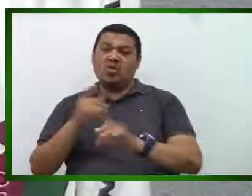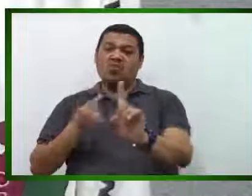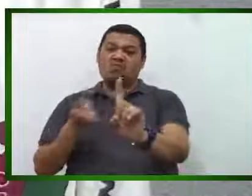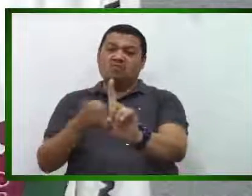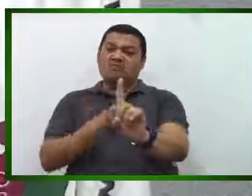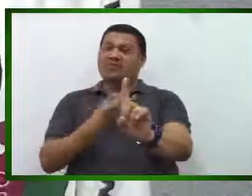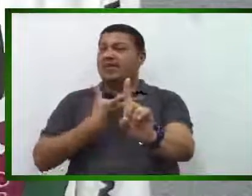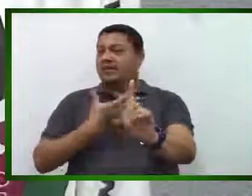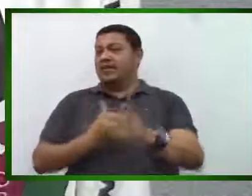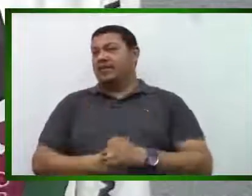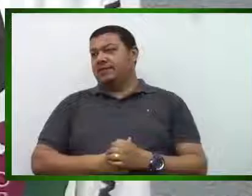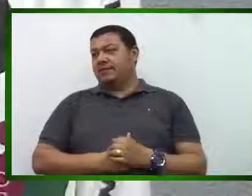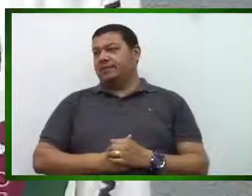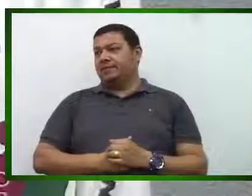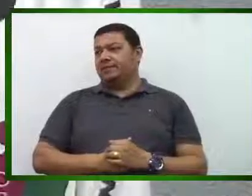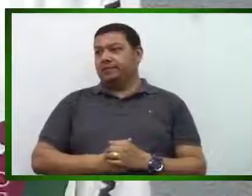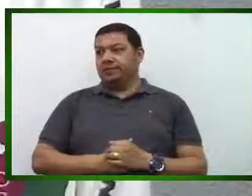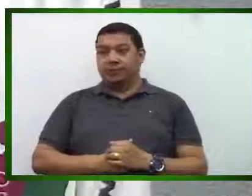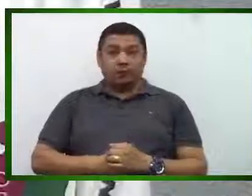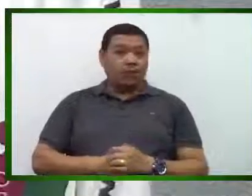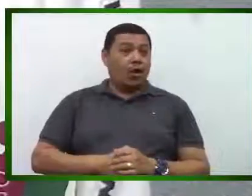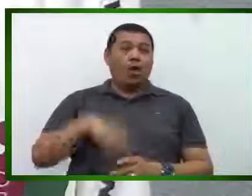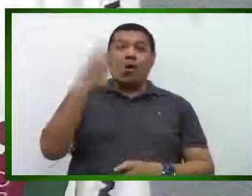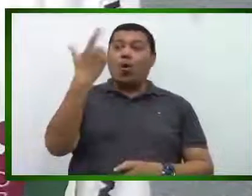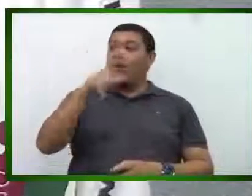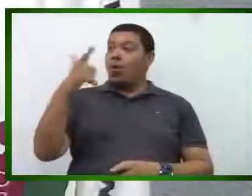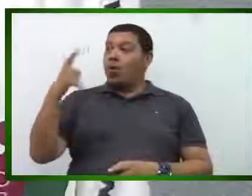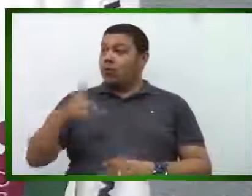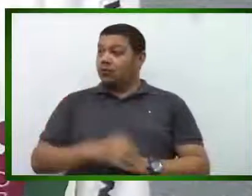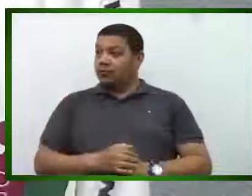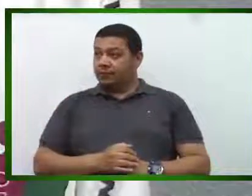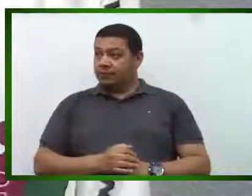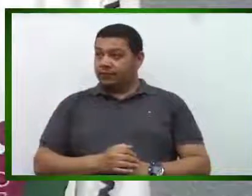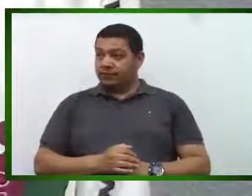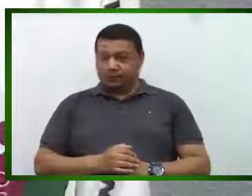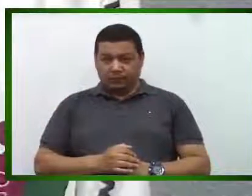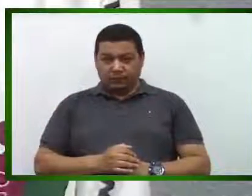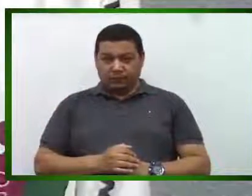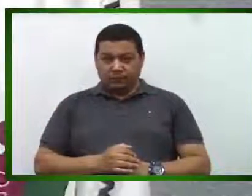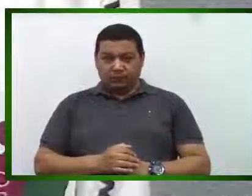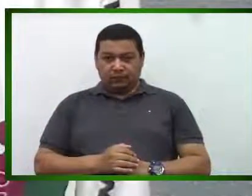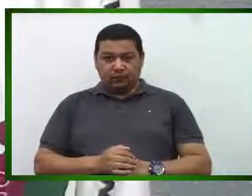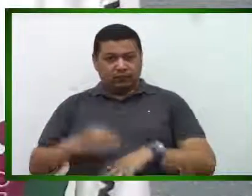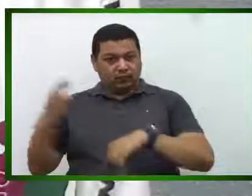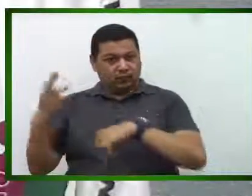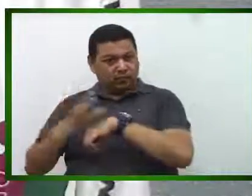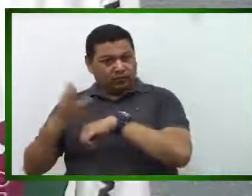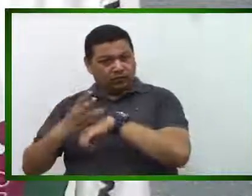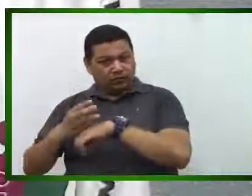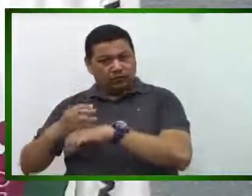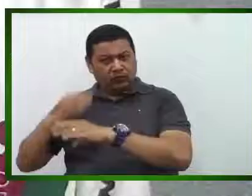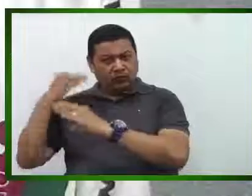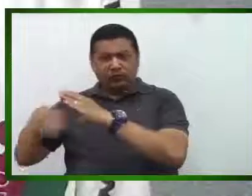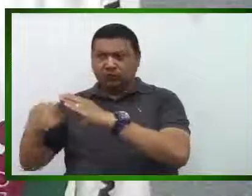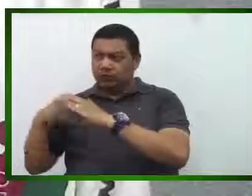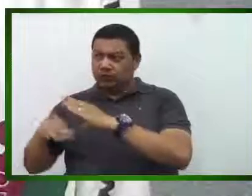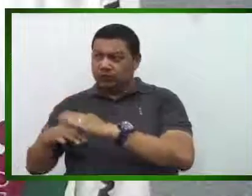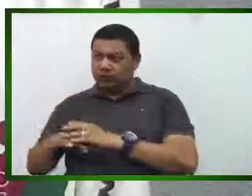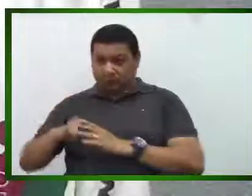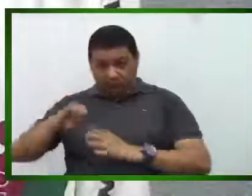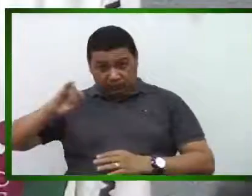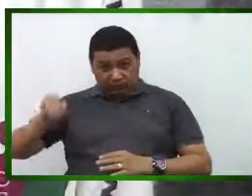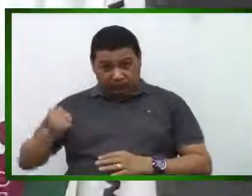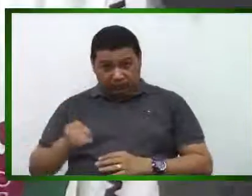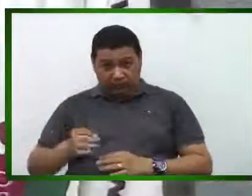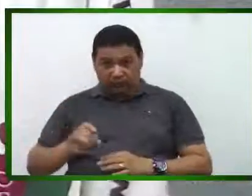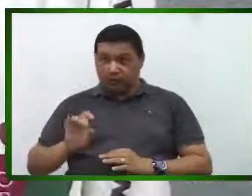está ocupando o espaço. Outros começam até a discutir em grupo e falando: aproveita o seu